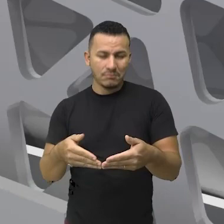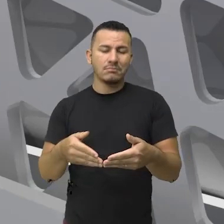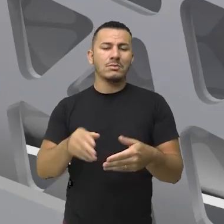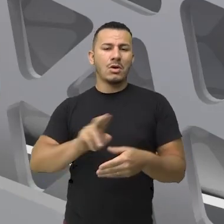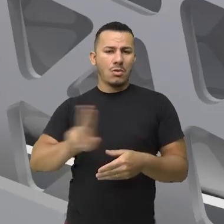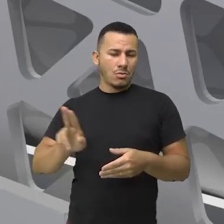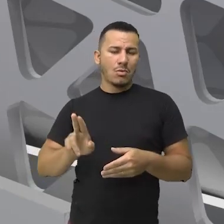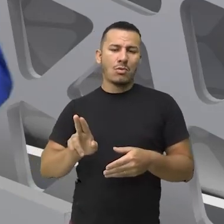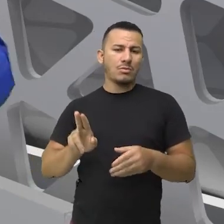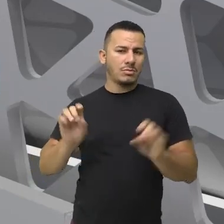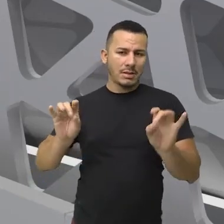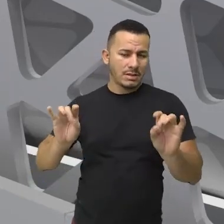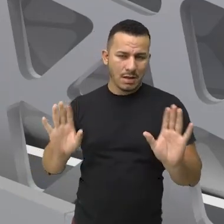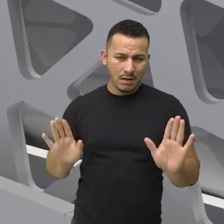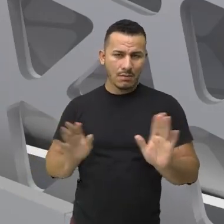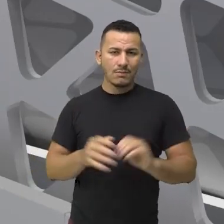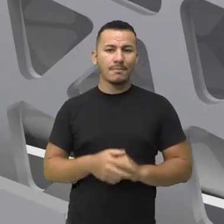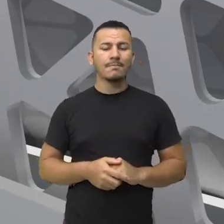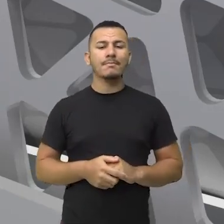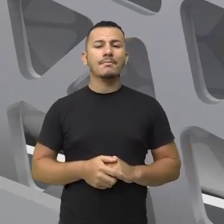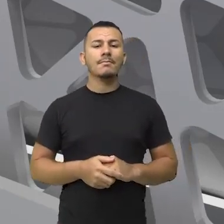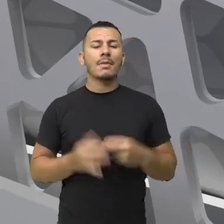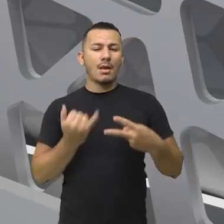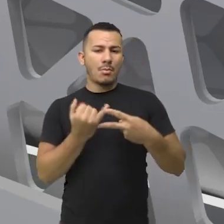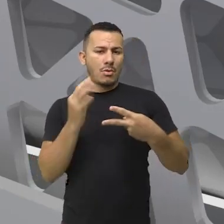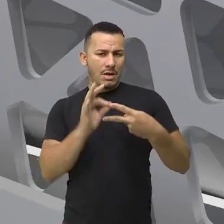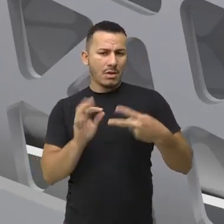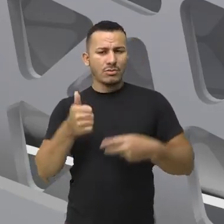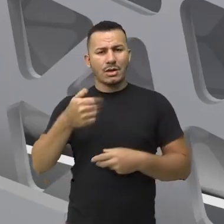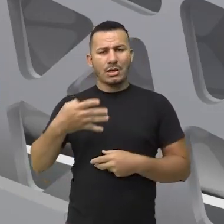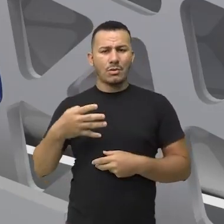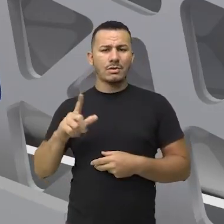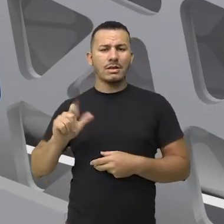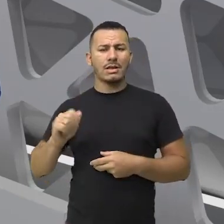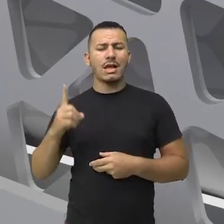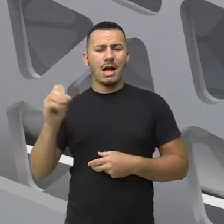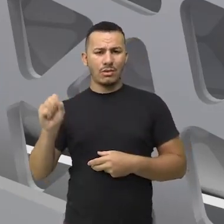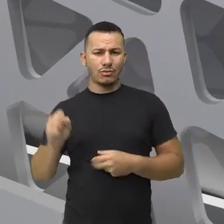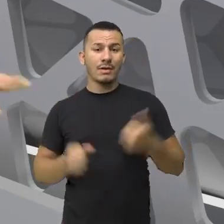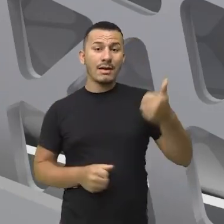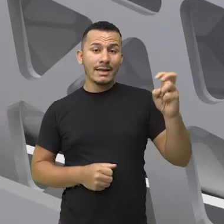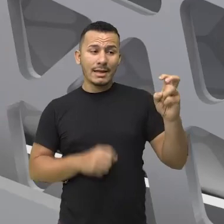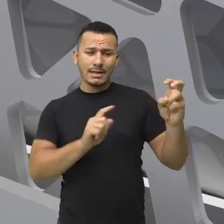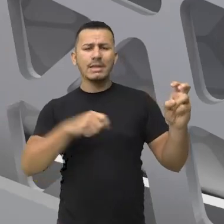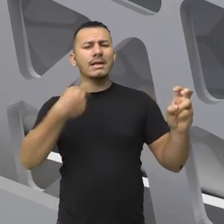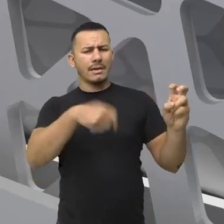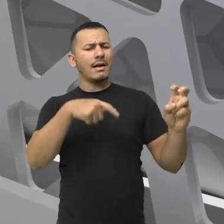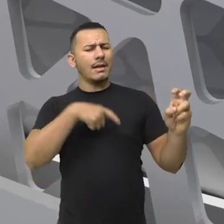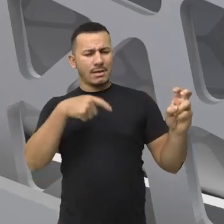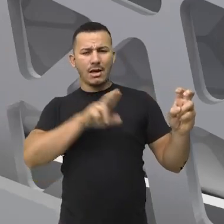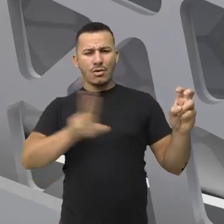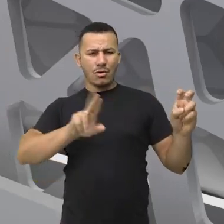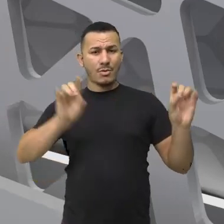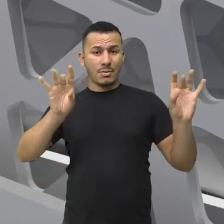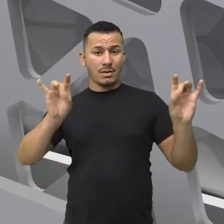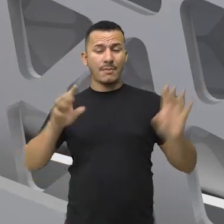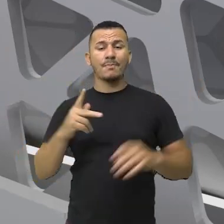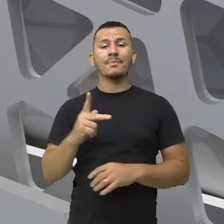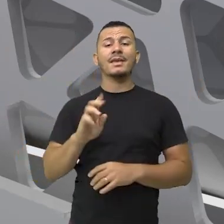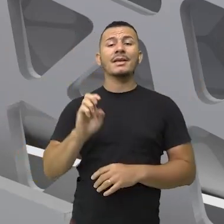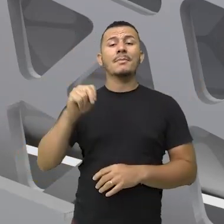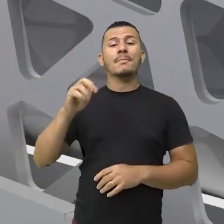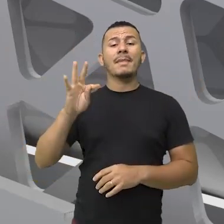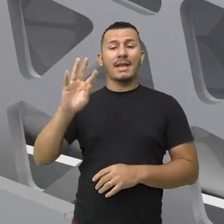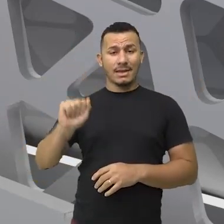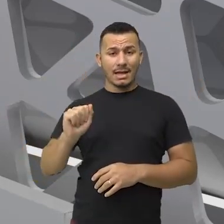nome especial. Polígono de 14 lados, chegamos no 15. 15 tem um nome especial, pentadecágono.